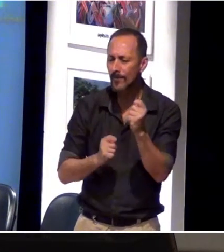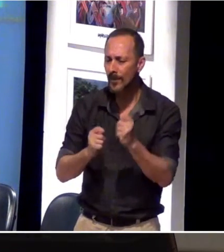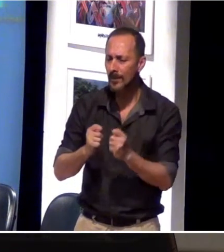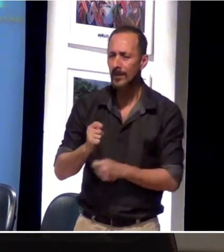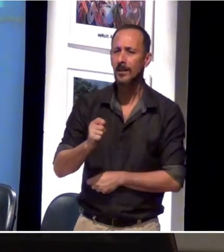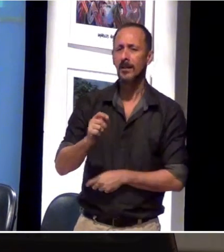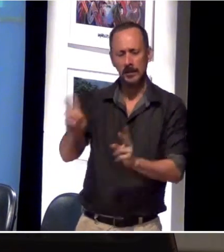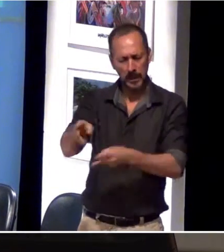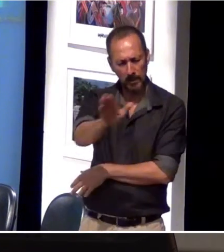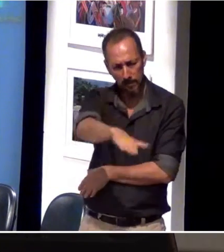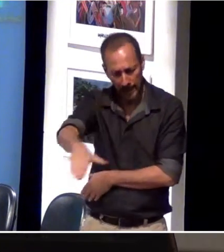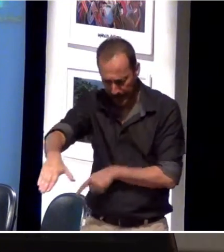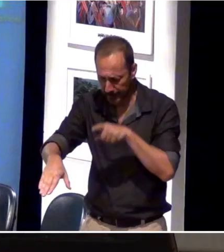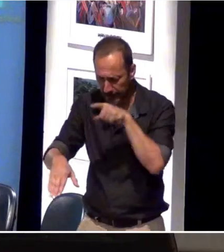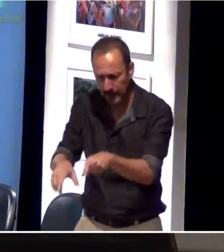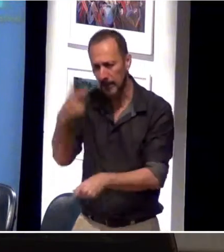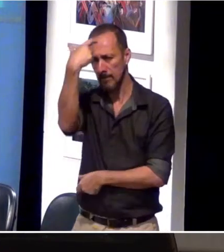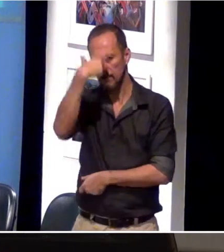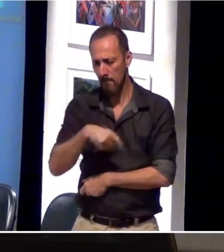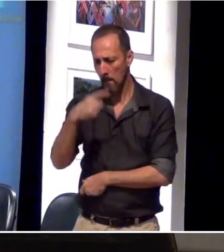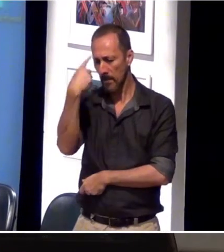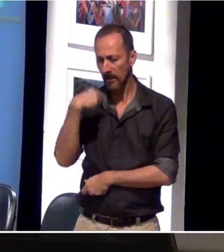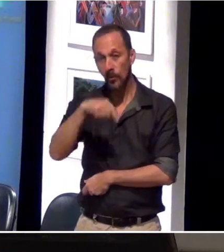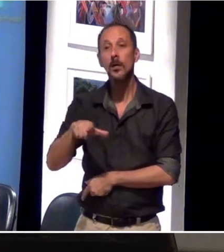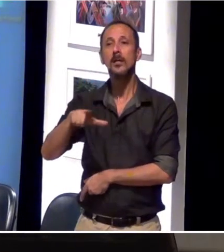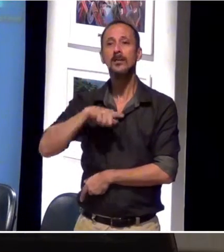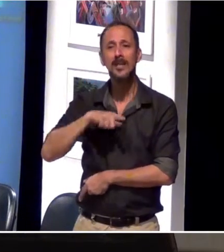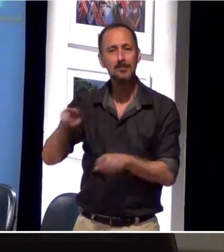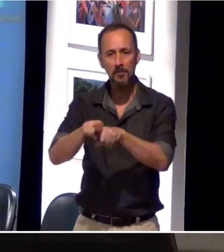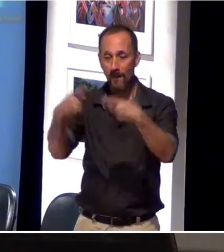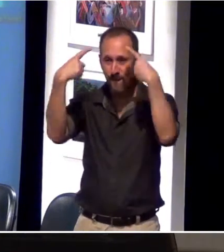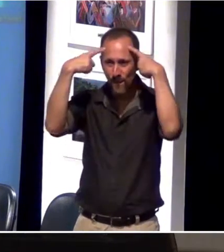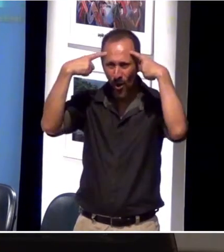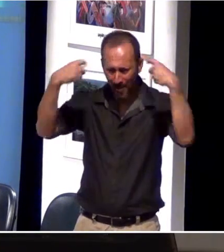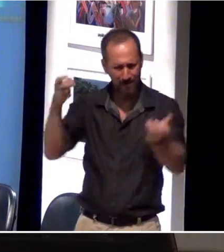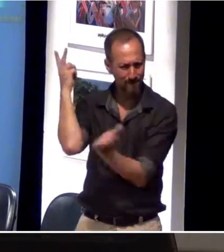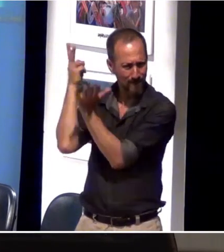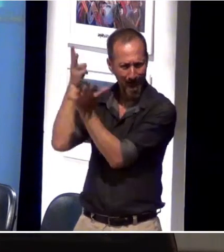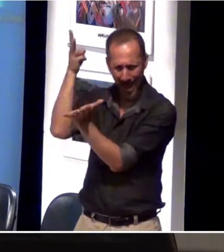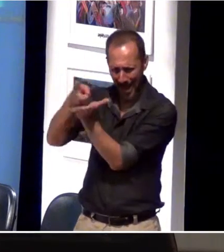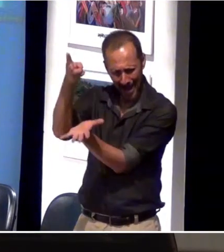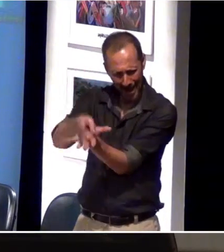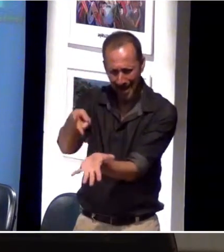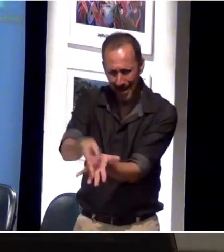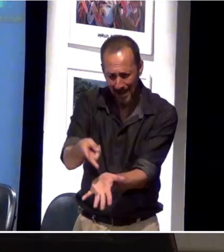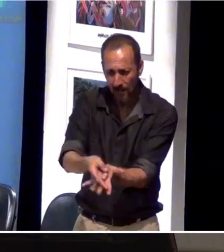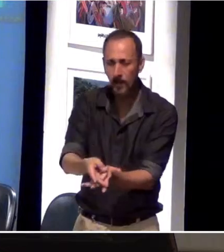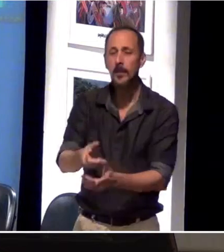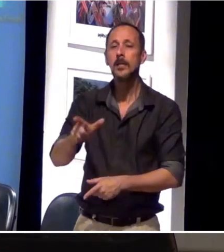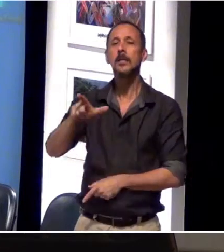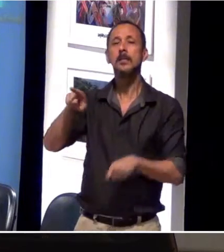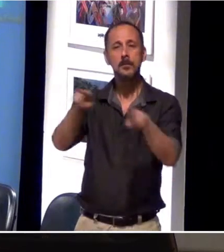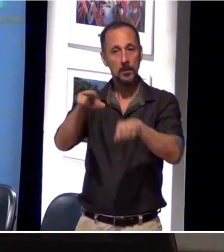meninos atendidos, que tenha uma lógica de violência que se perpetua, que tenha um olhar que a